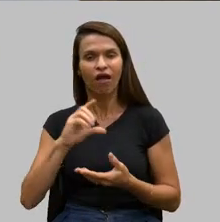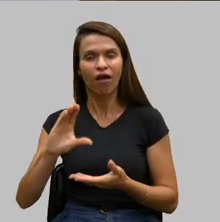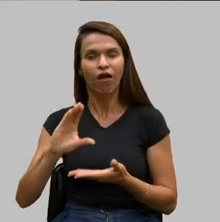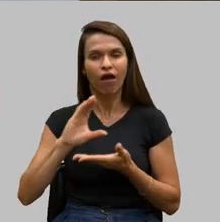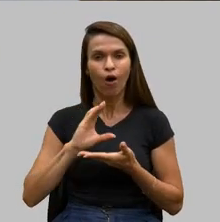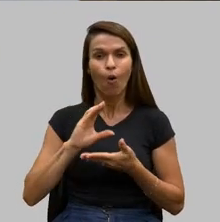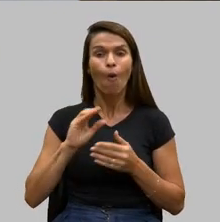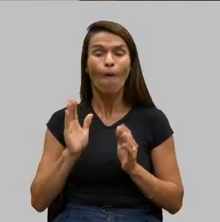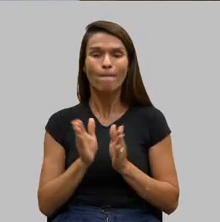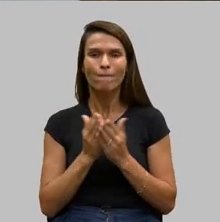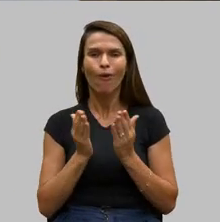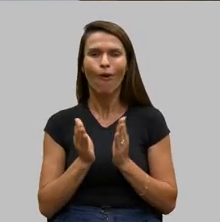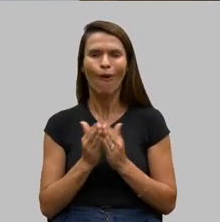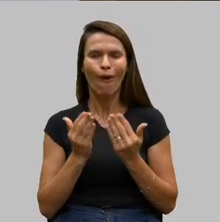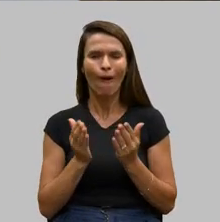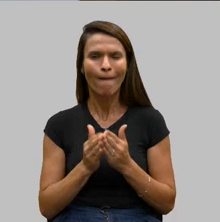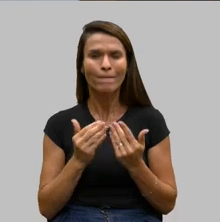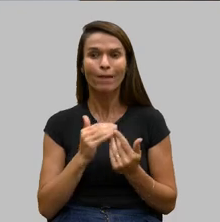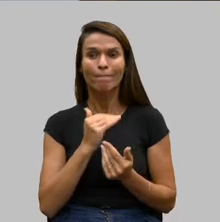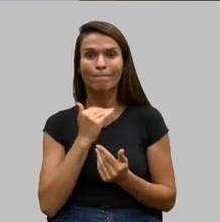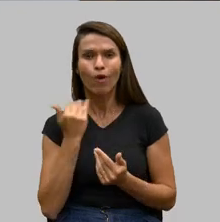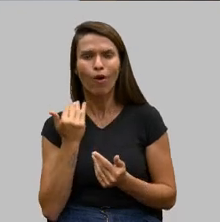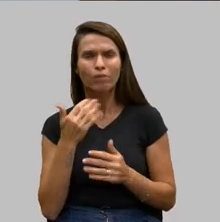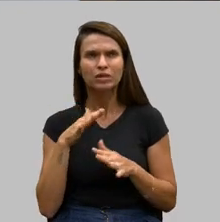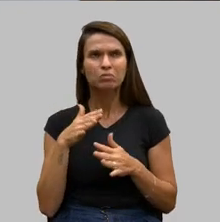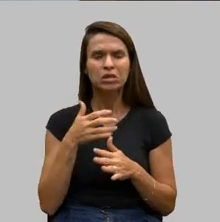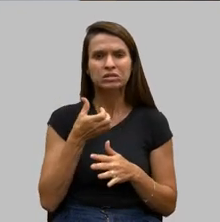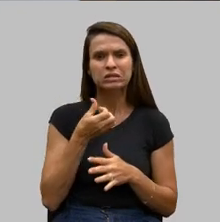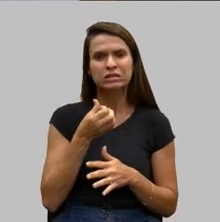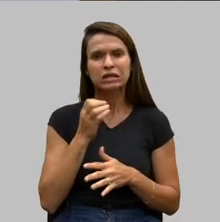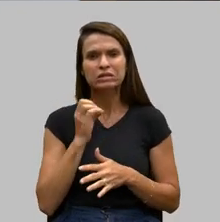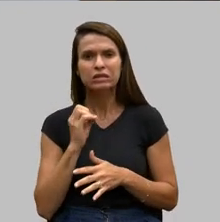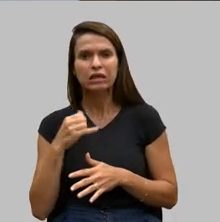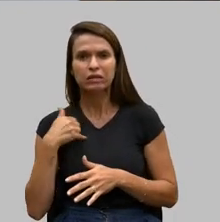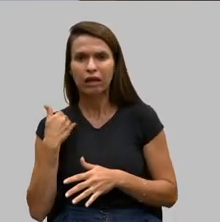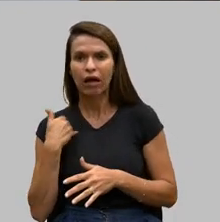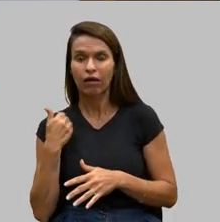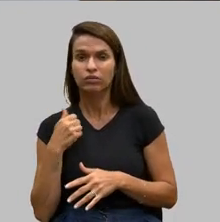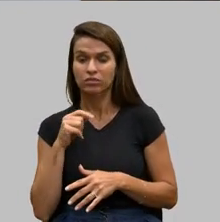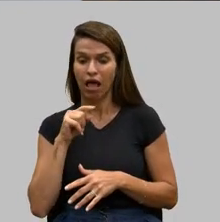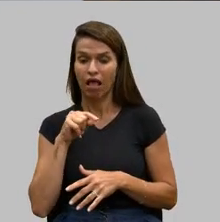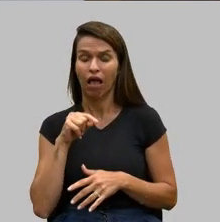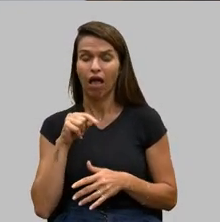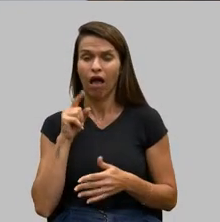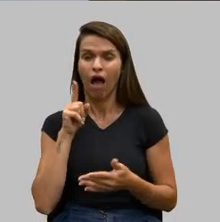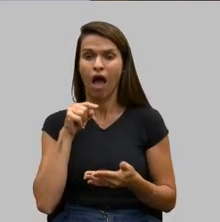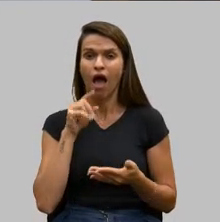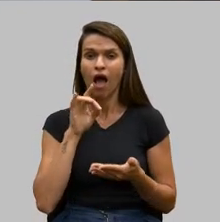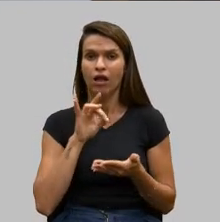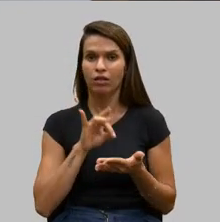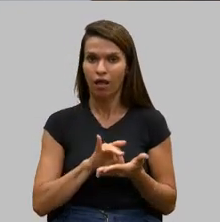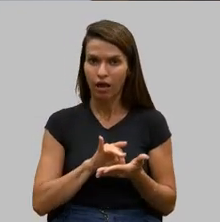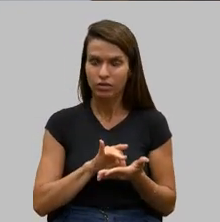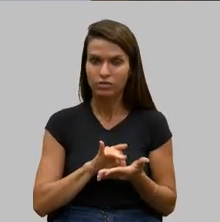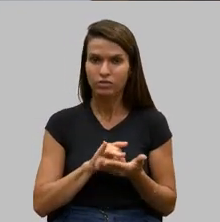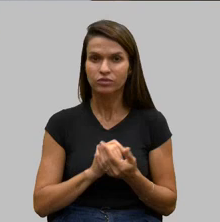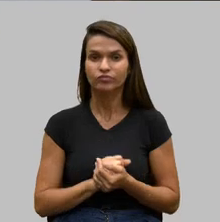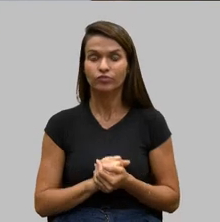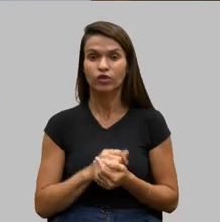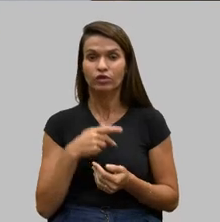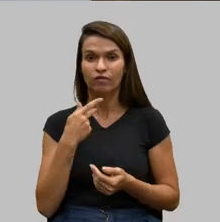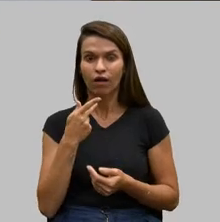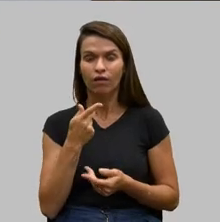65 anos essa é a realidade então nós estamos falando por exemplo de Belo